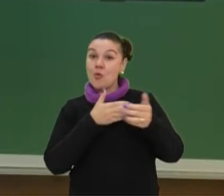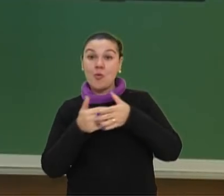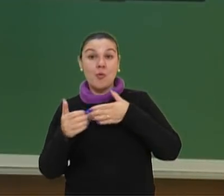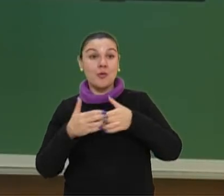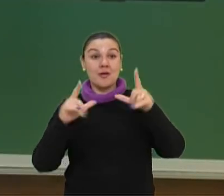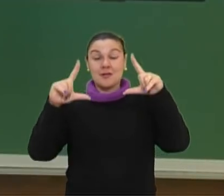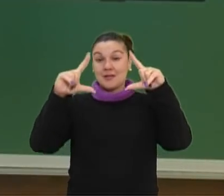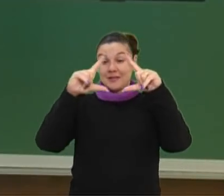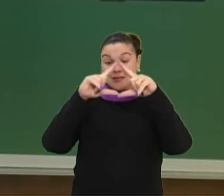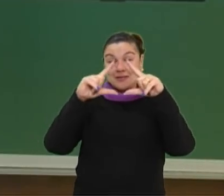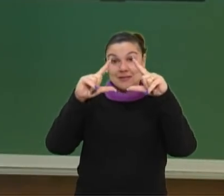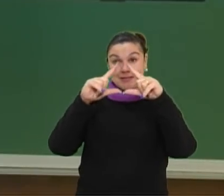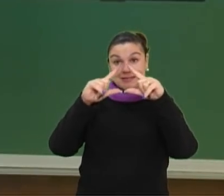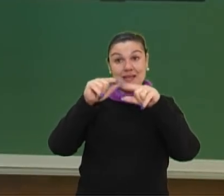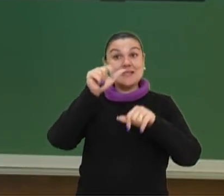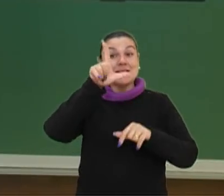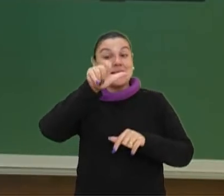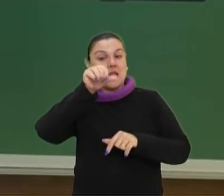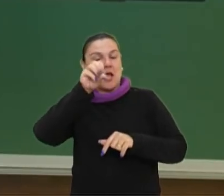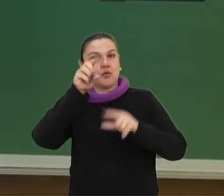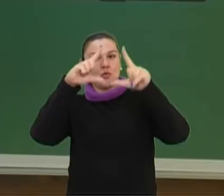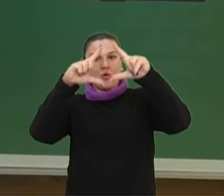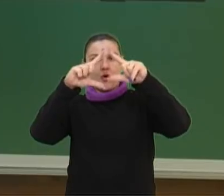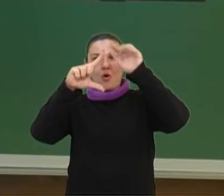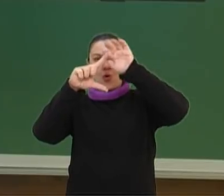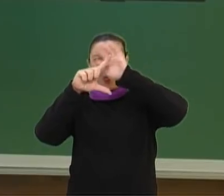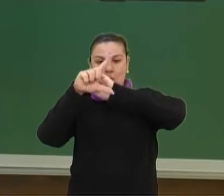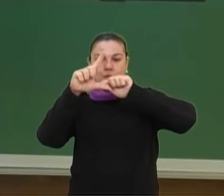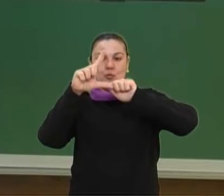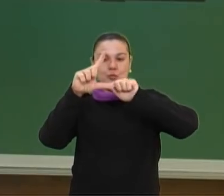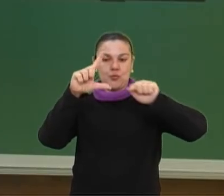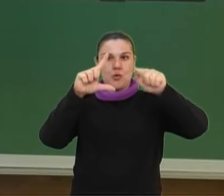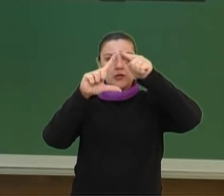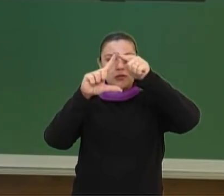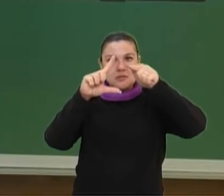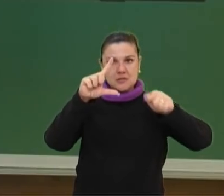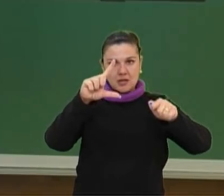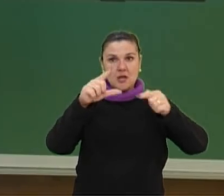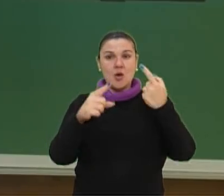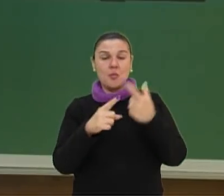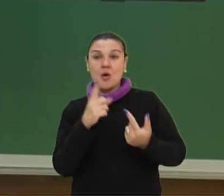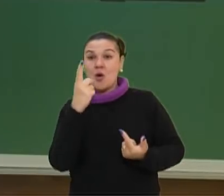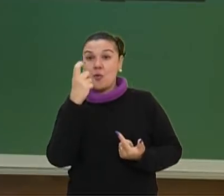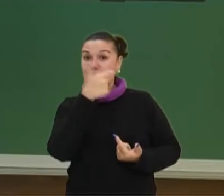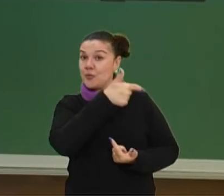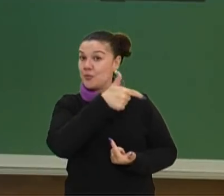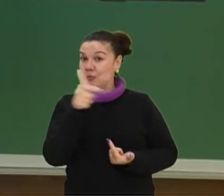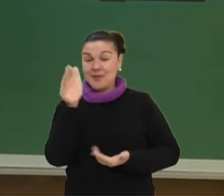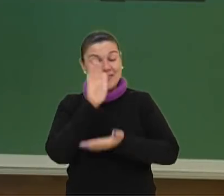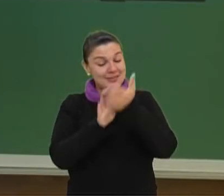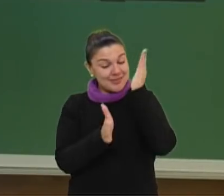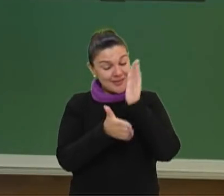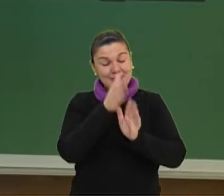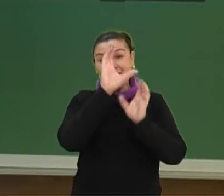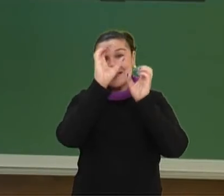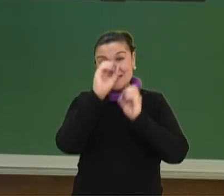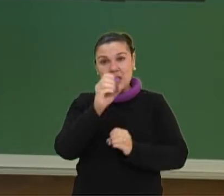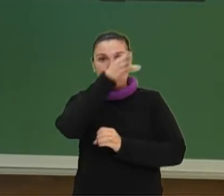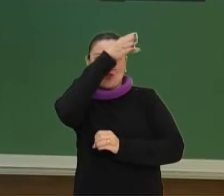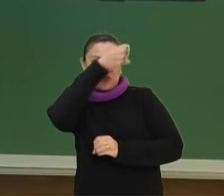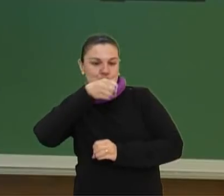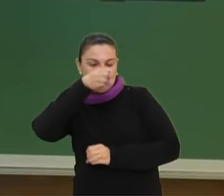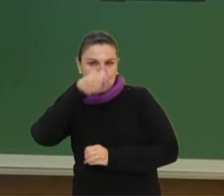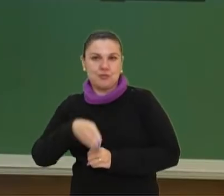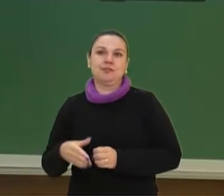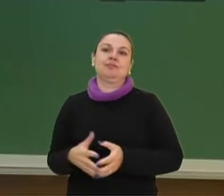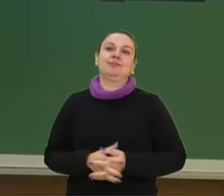triângulo nós temos 3 lados. Na verdade, o triângulo é o único polígono que não tem nenhuma diagonal, tá bom? Não